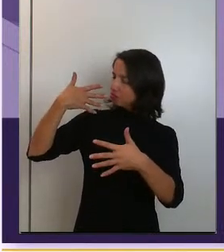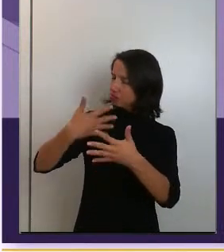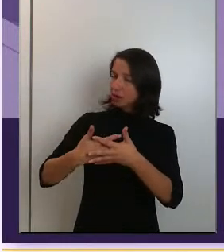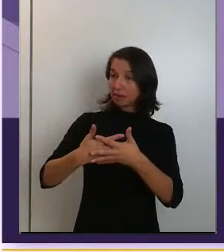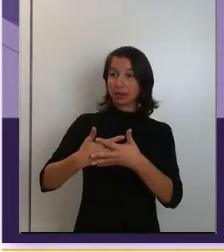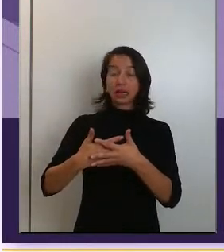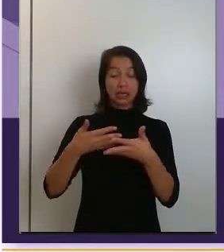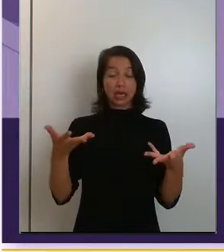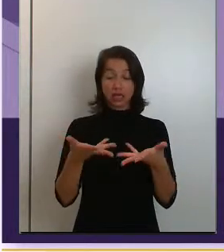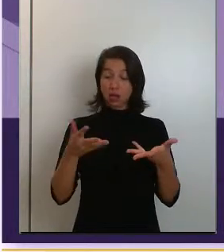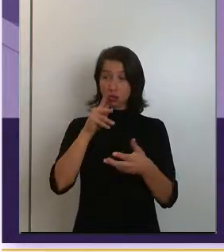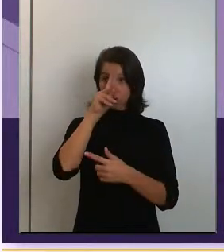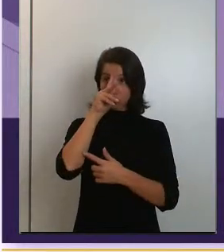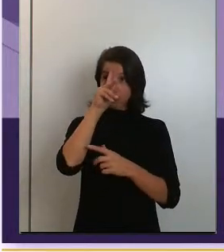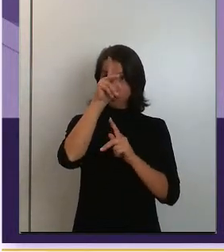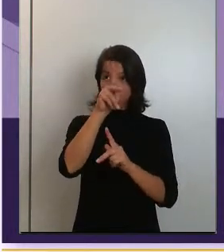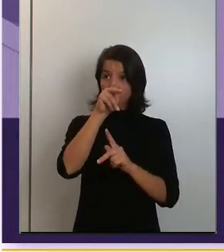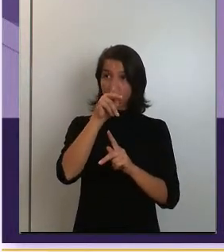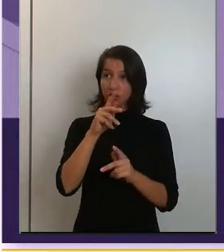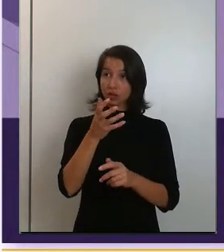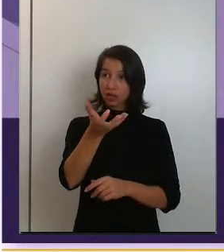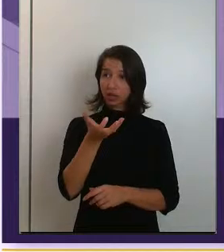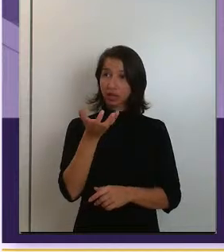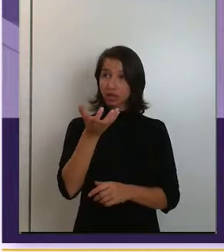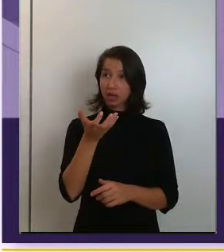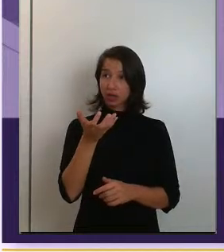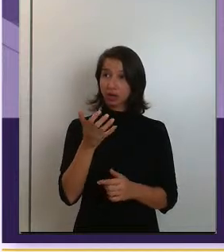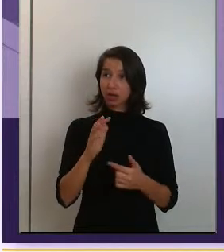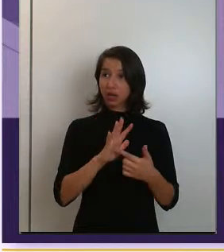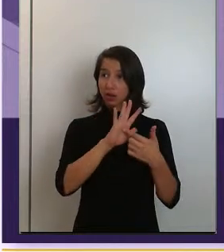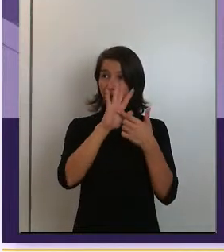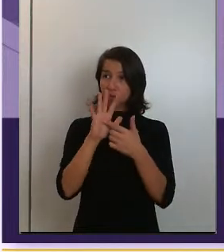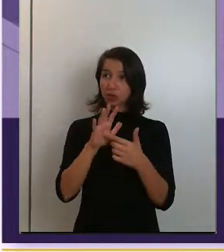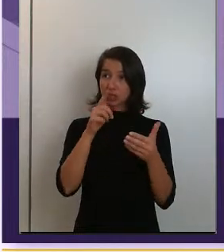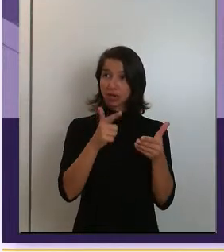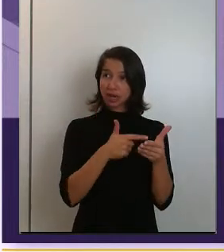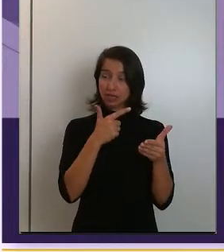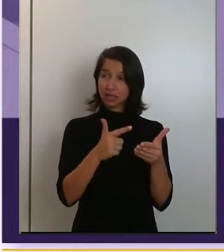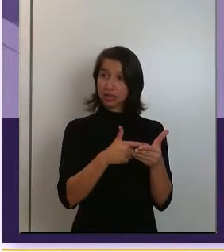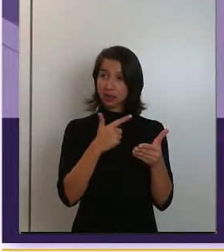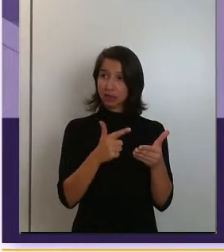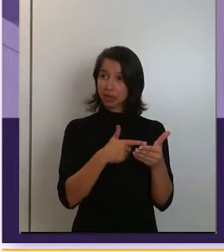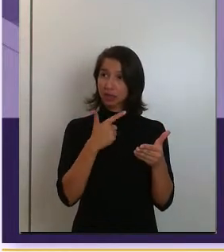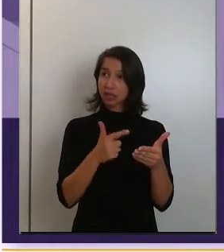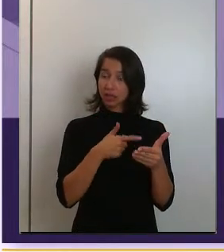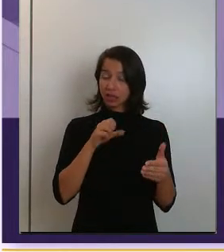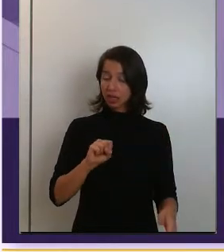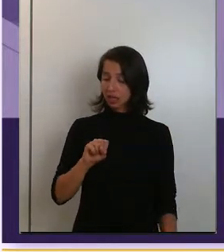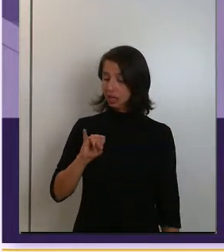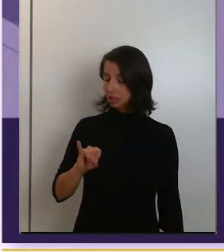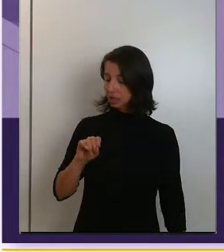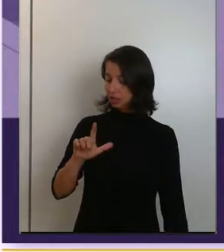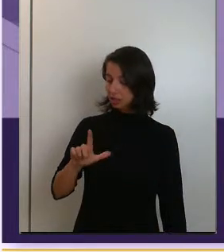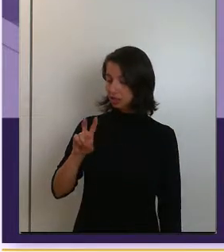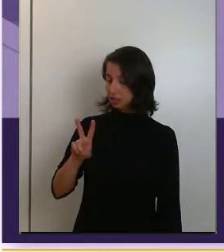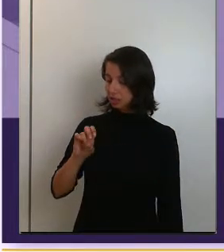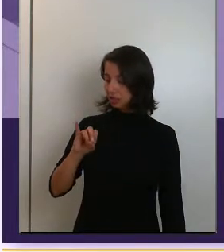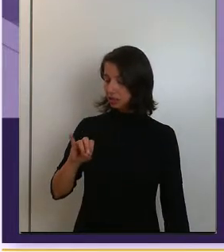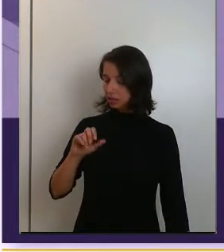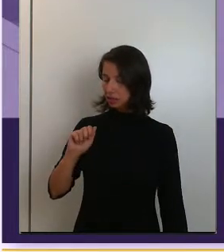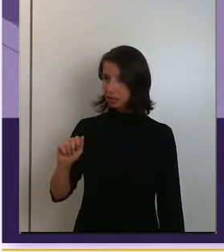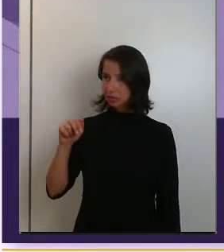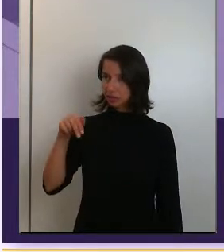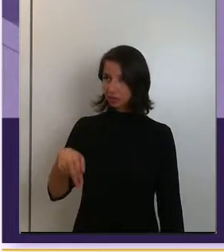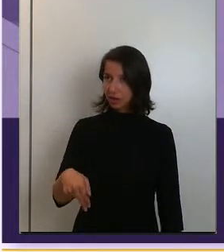indicar esse livro, não sei se consegue ver com o fundo desfocado, mas é o livro de Silvia Federici, que se chama O Caliban e